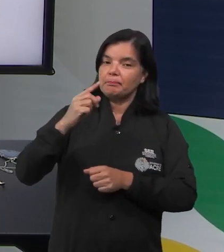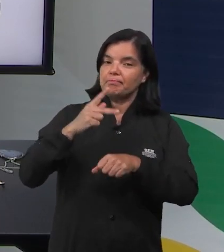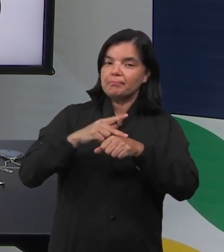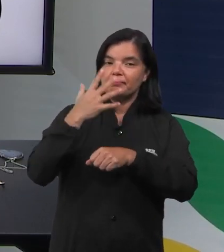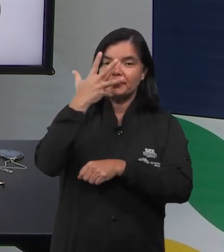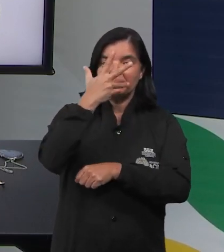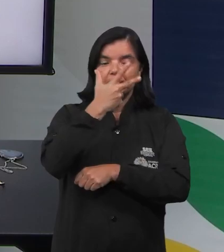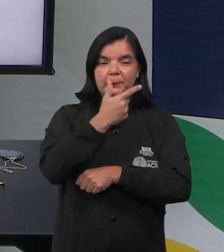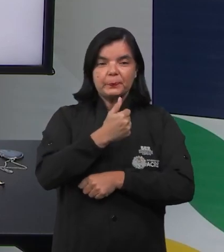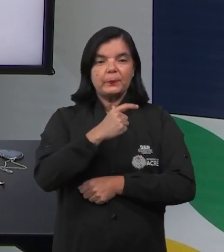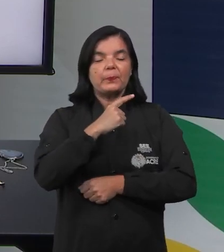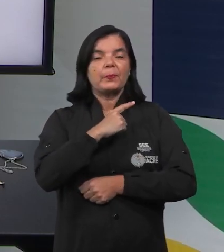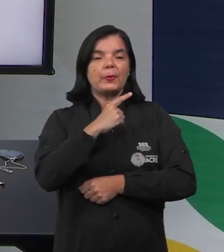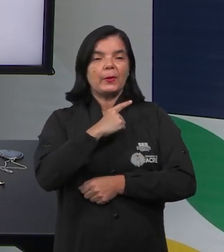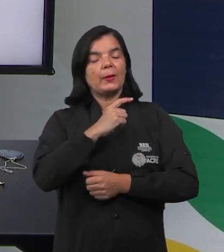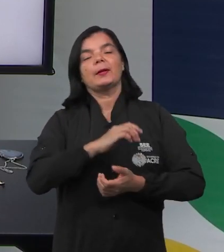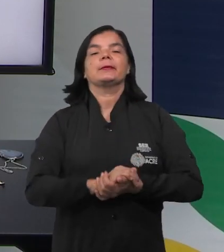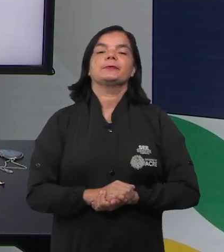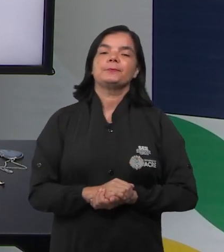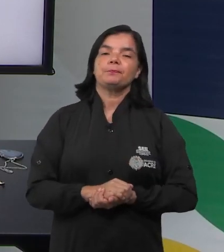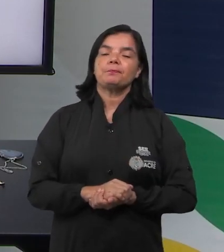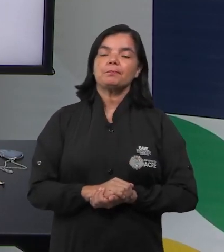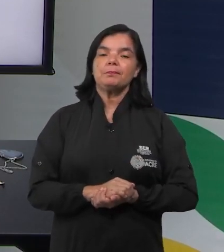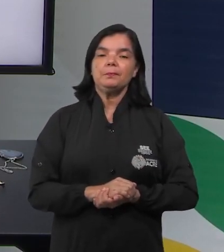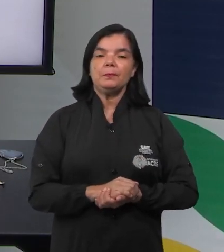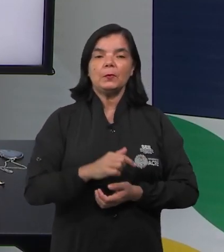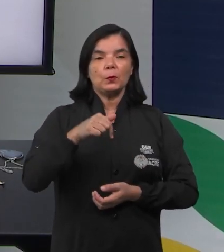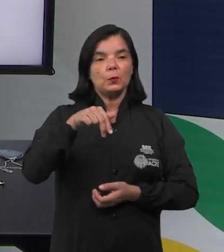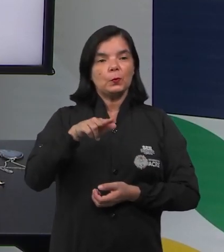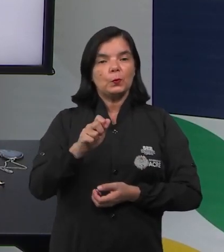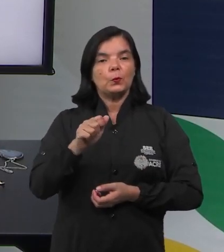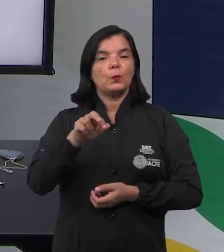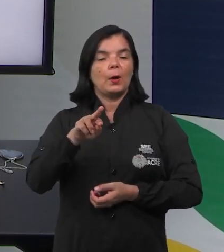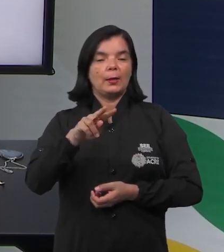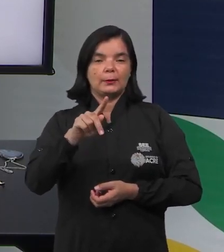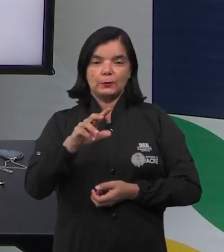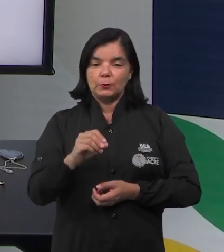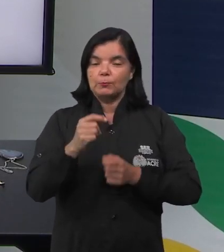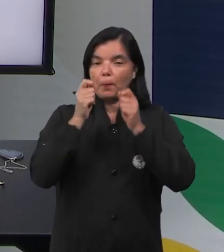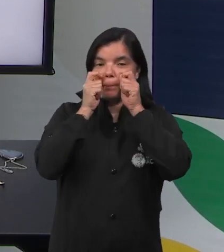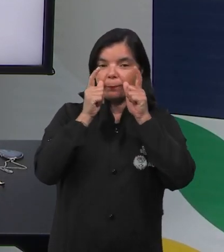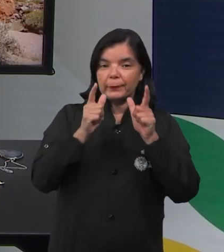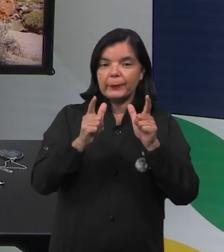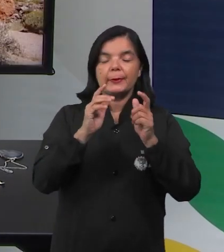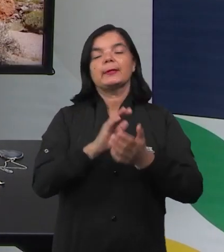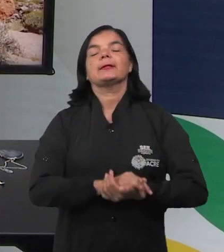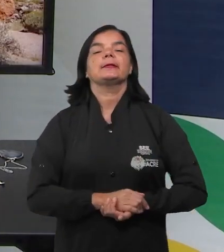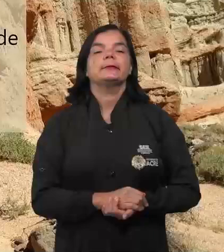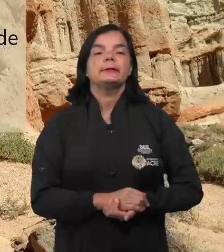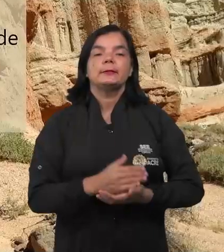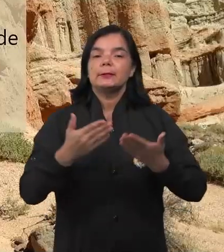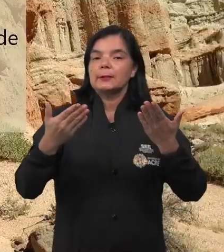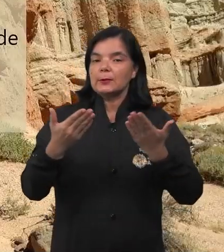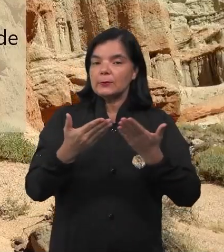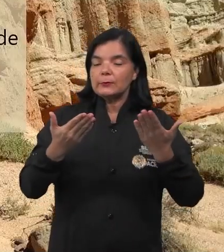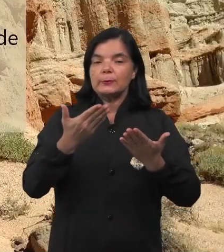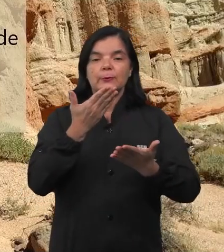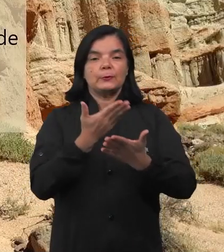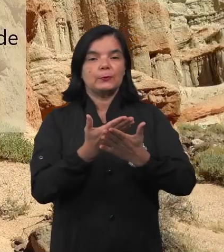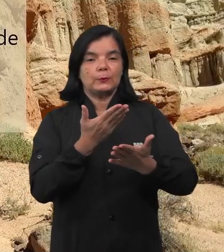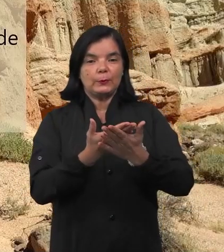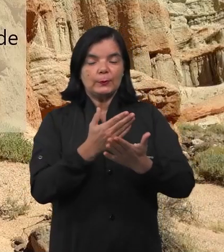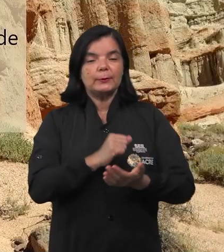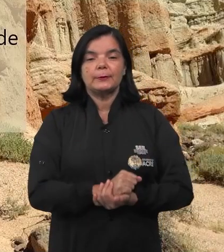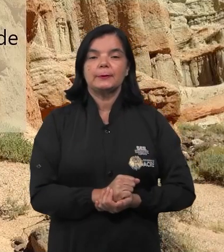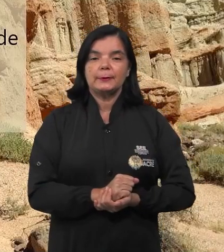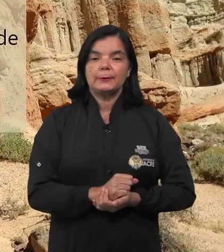bonita. Então aqui nós temos o quartzo, tá bom? Fique atento aí, tá? Bom, e aí nós vimos hoje